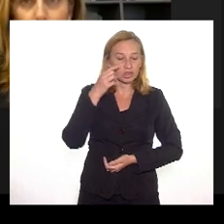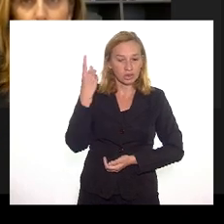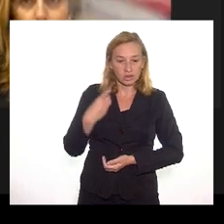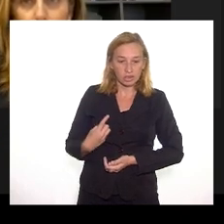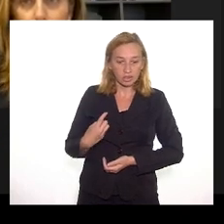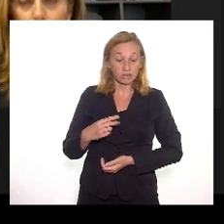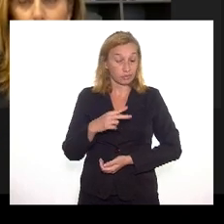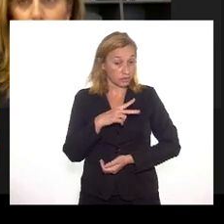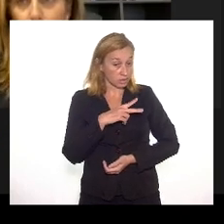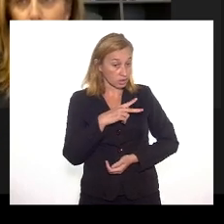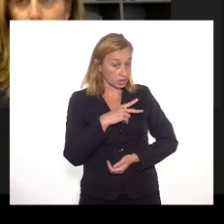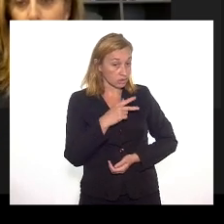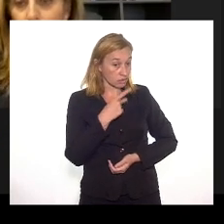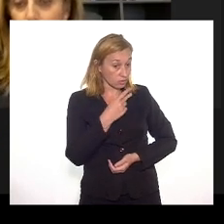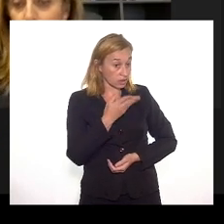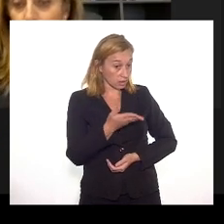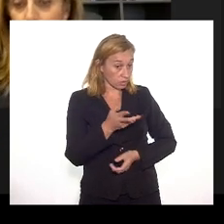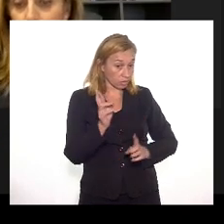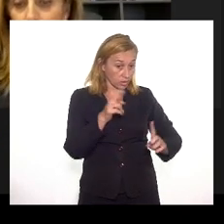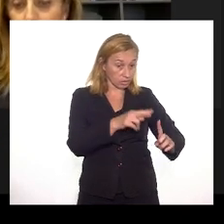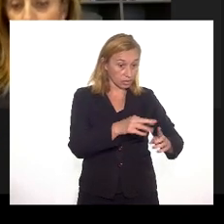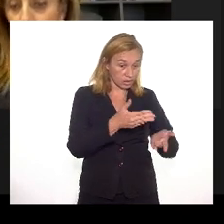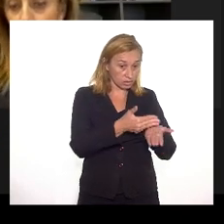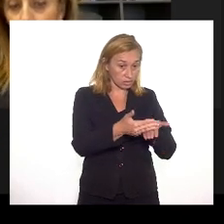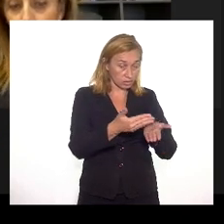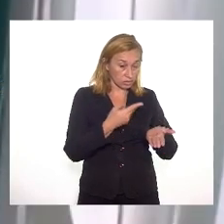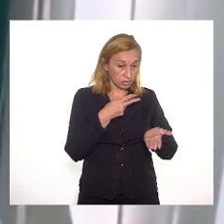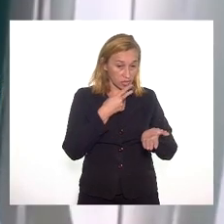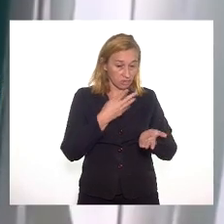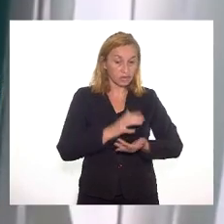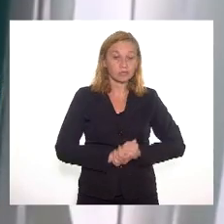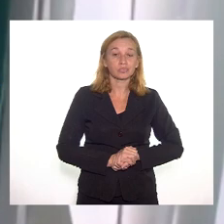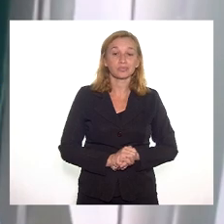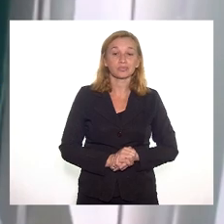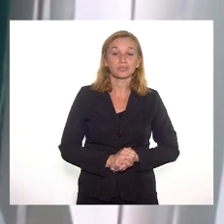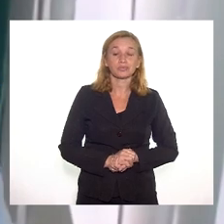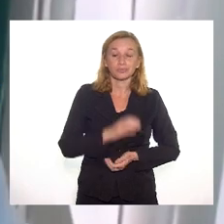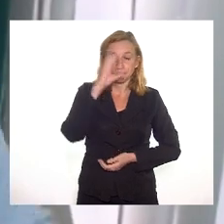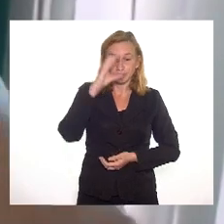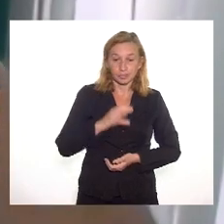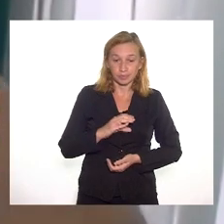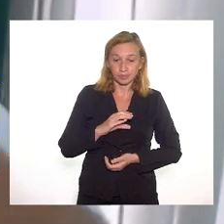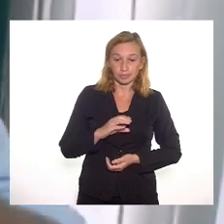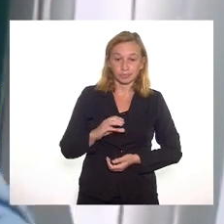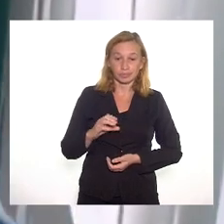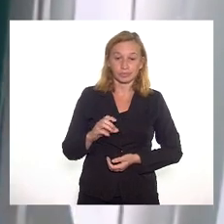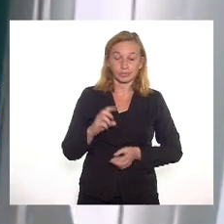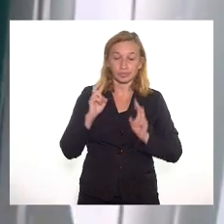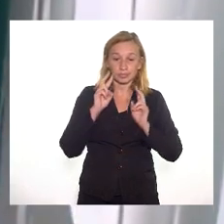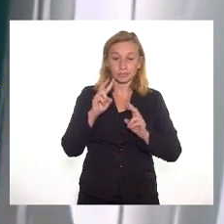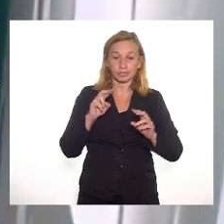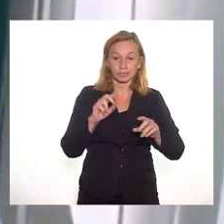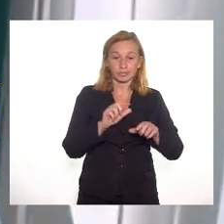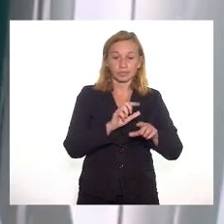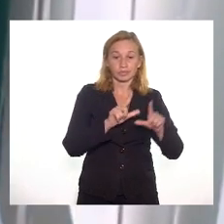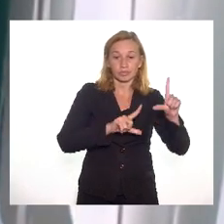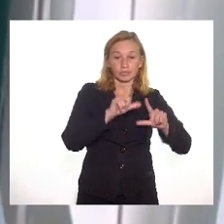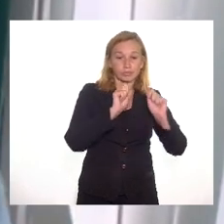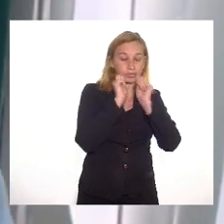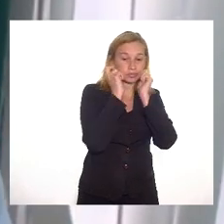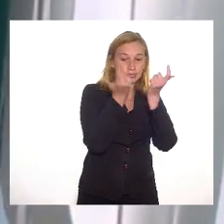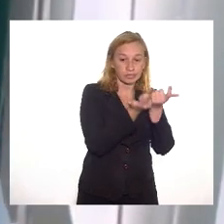em particular, a quem vou fazer referência no início da minha manifestação, cidadãs e cidadãos que nos assistem pela TV